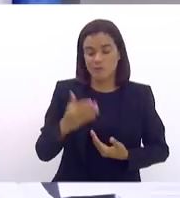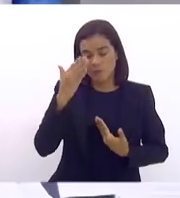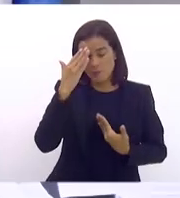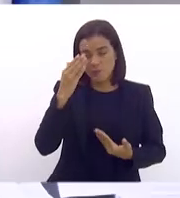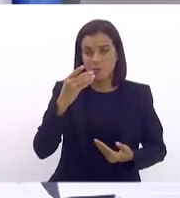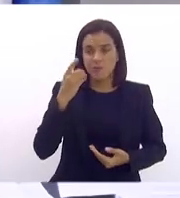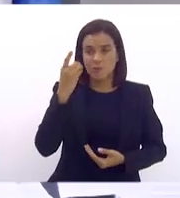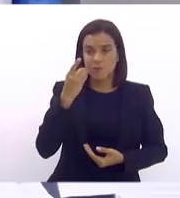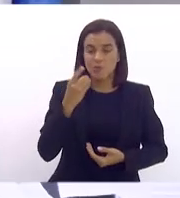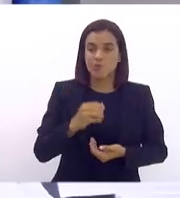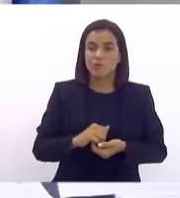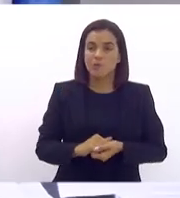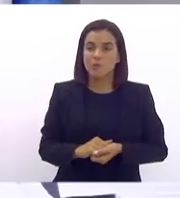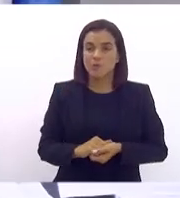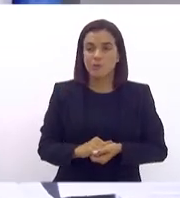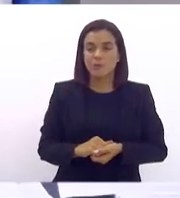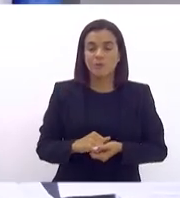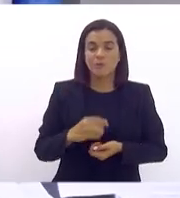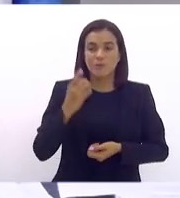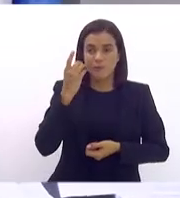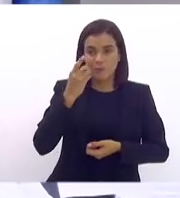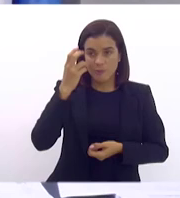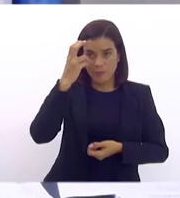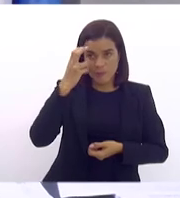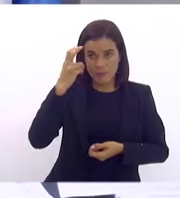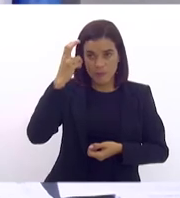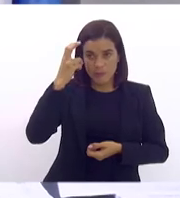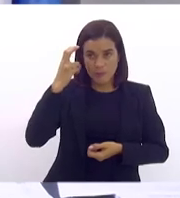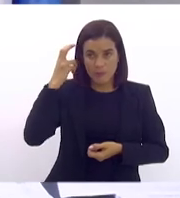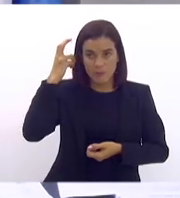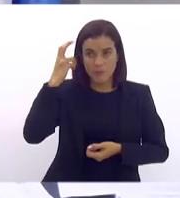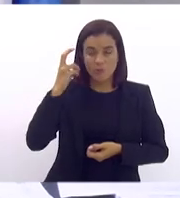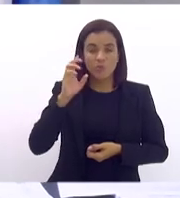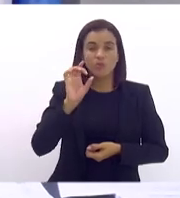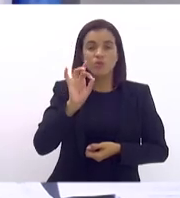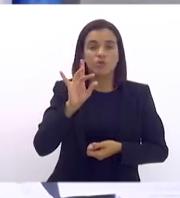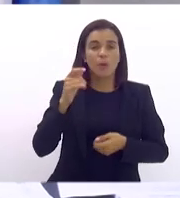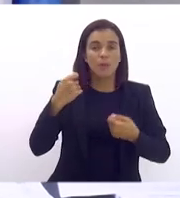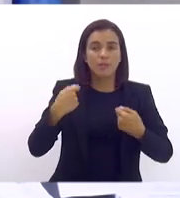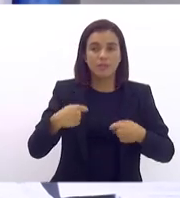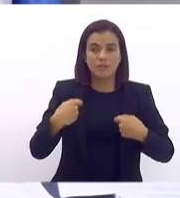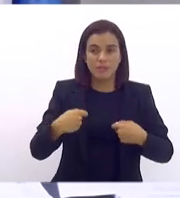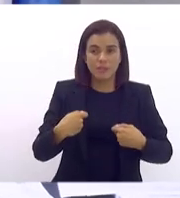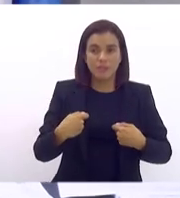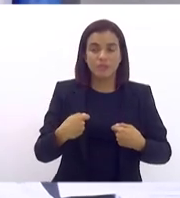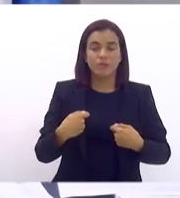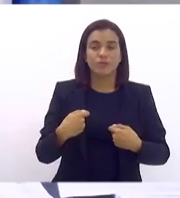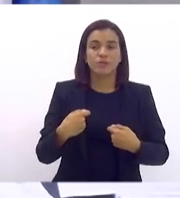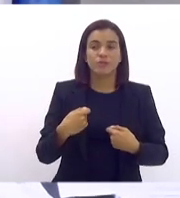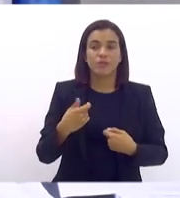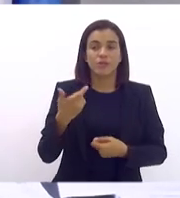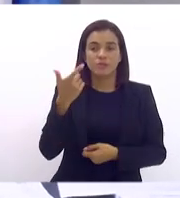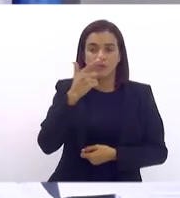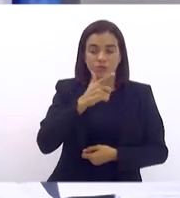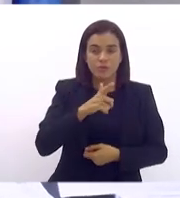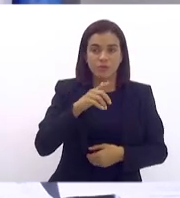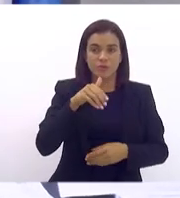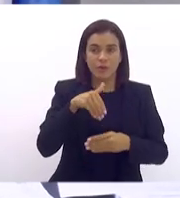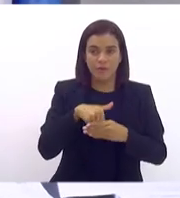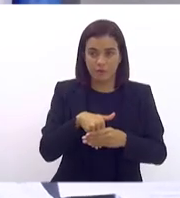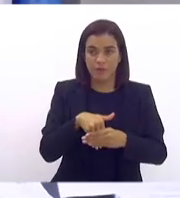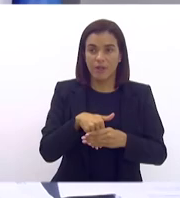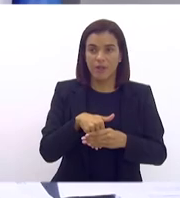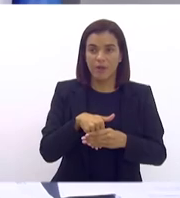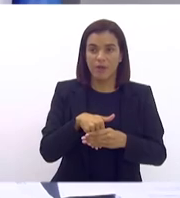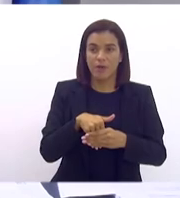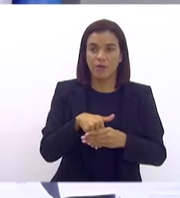Presidenta, Lenival. Por favor. Oi, deputada Verônica. Preciso só que Vossa Excelência consigne o voto